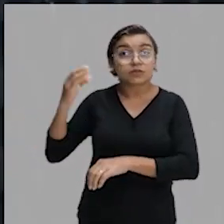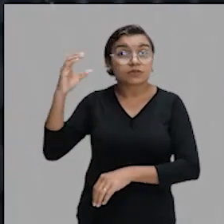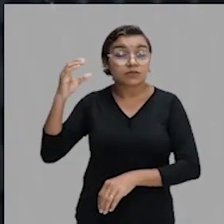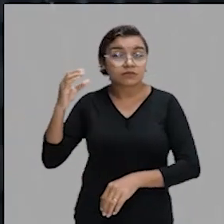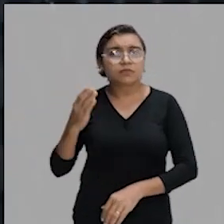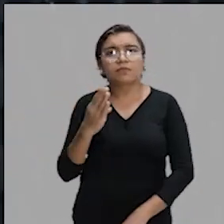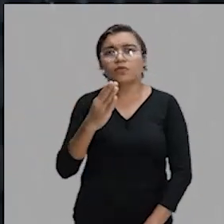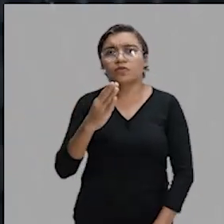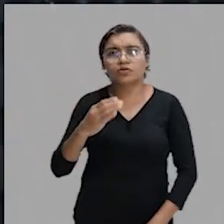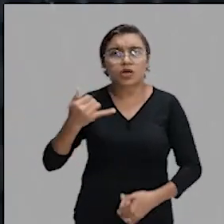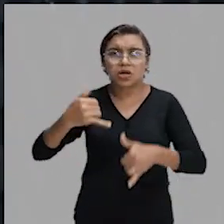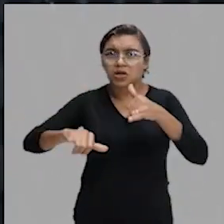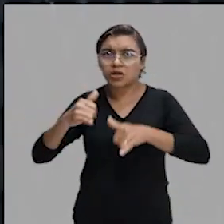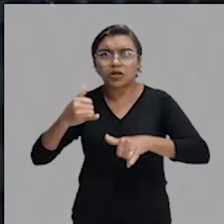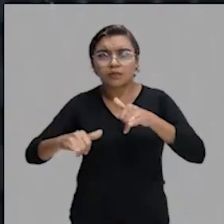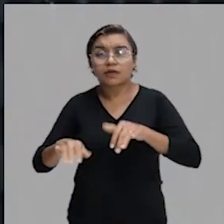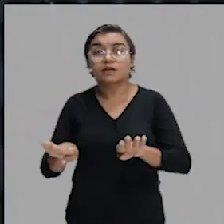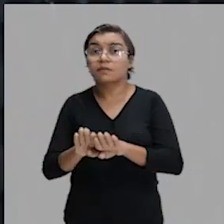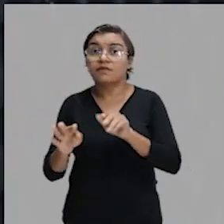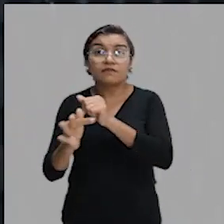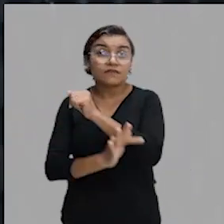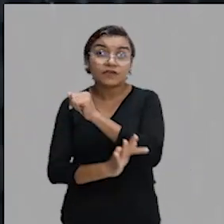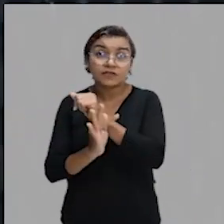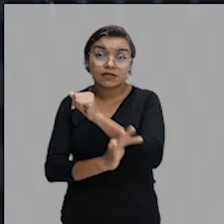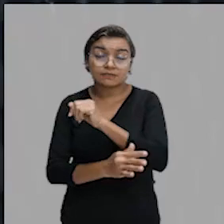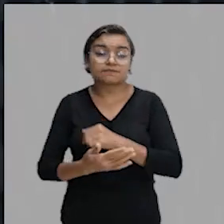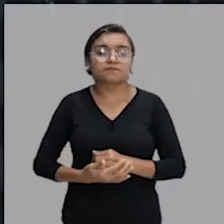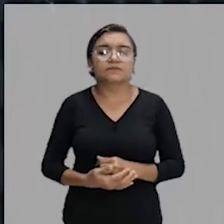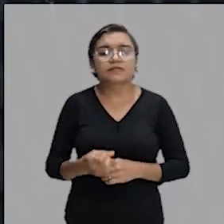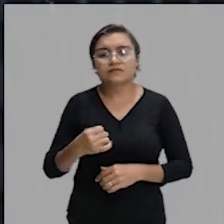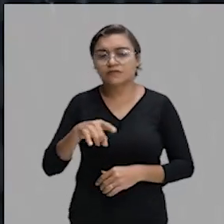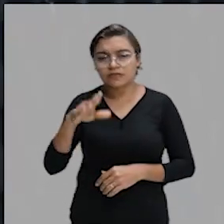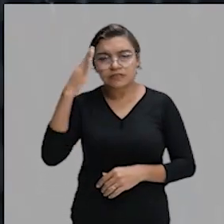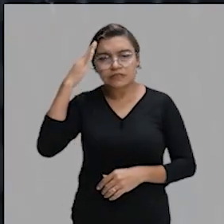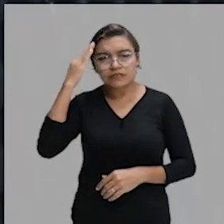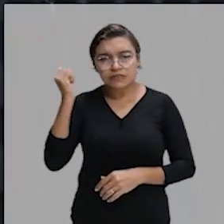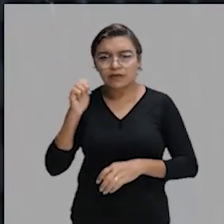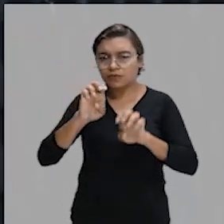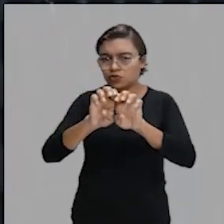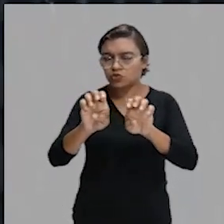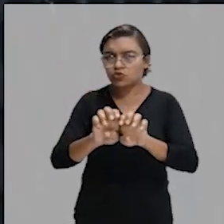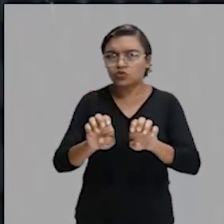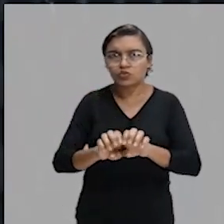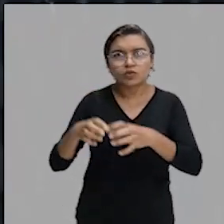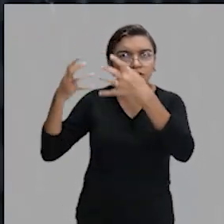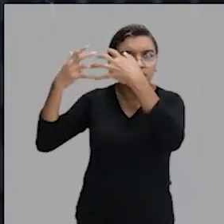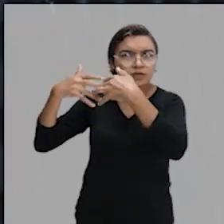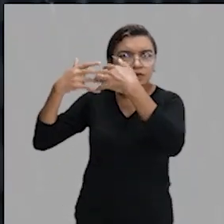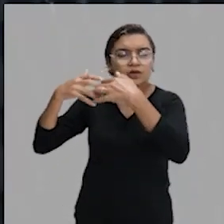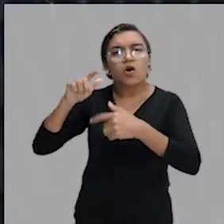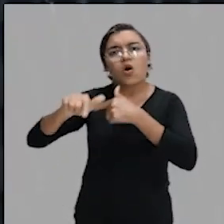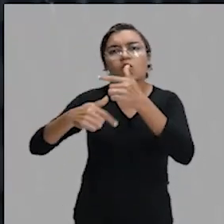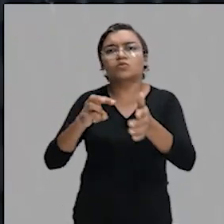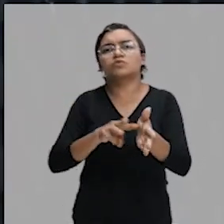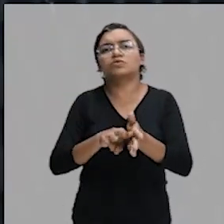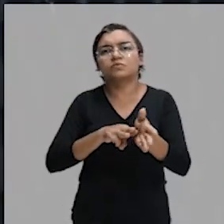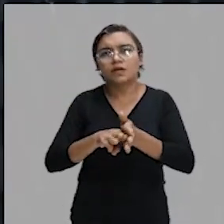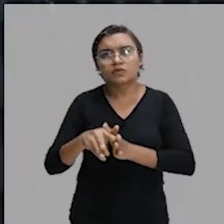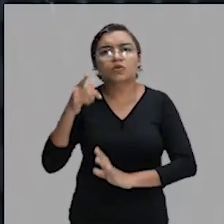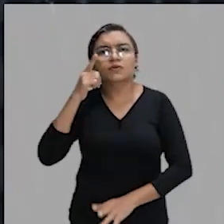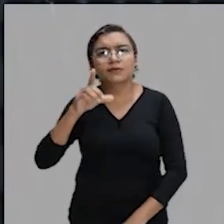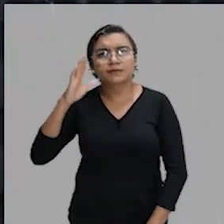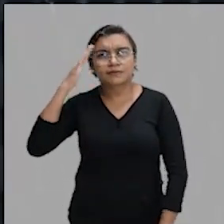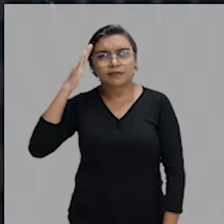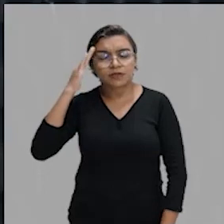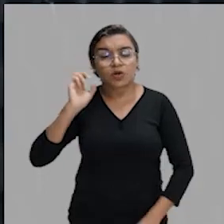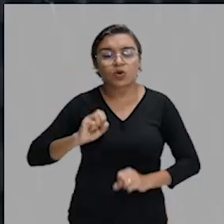biologia, na química ou na física. Perfeito? Porque se você domina a estrutura do silogismo, você também identifica o método, correto? Show de